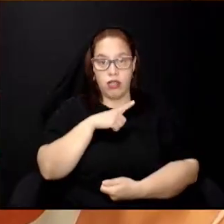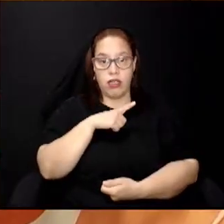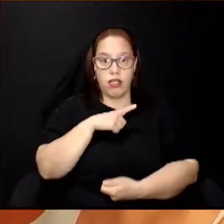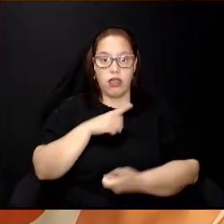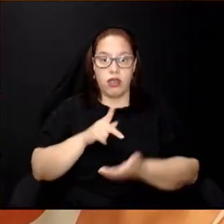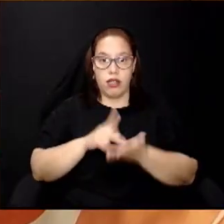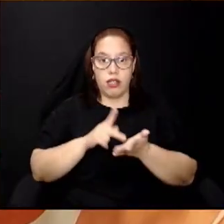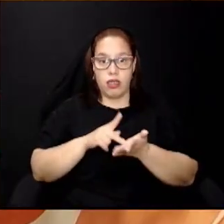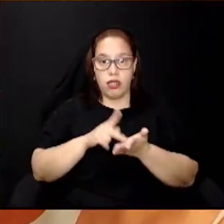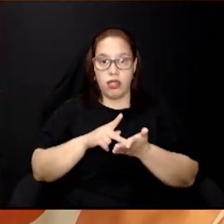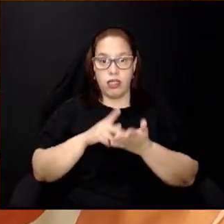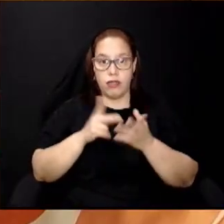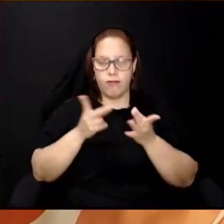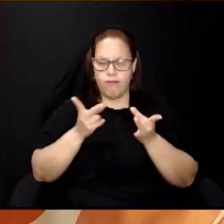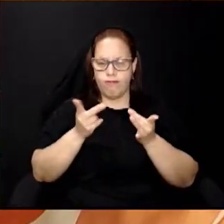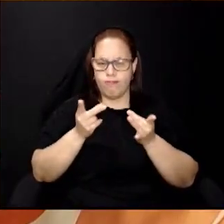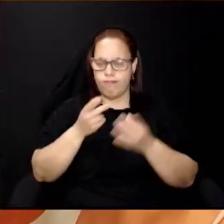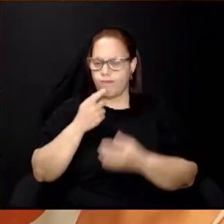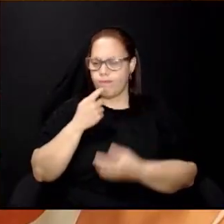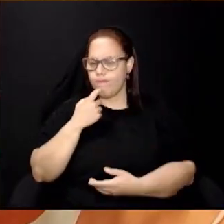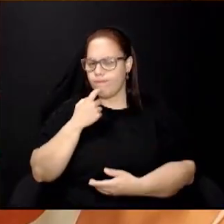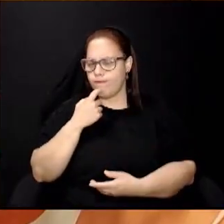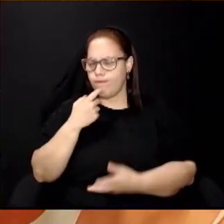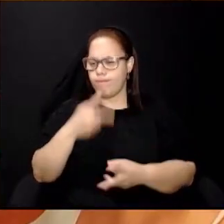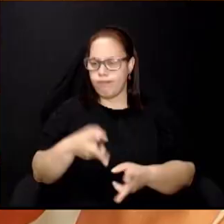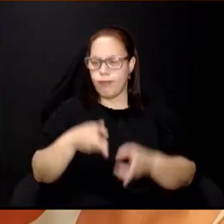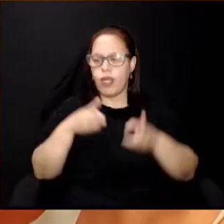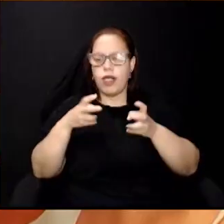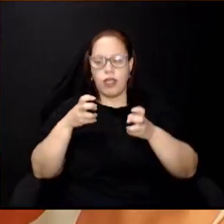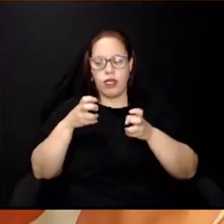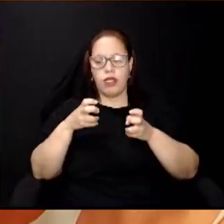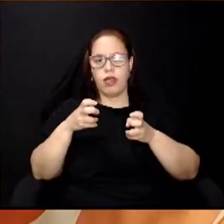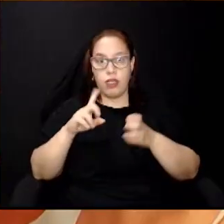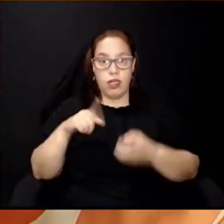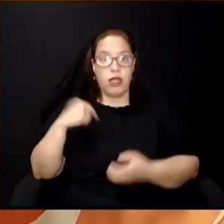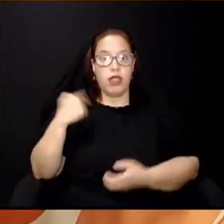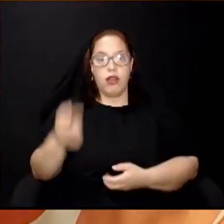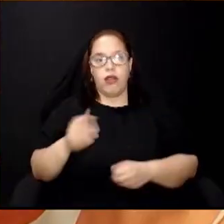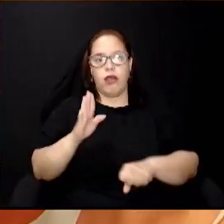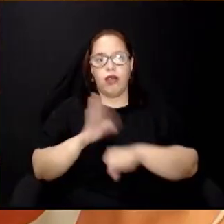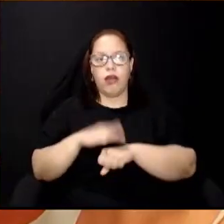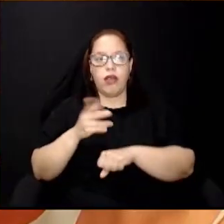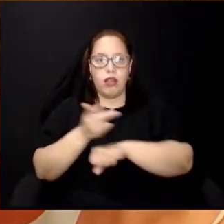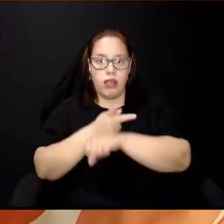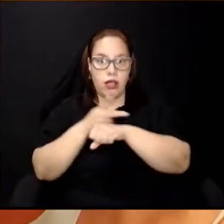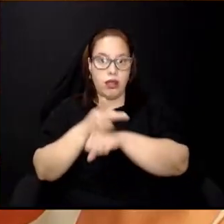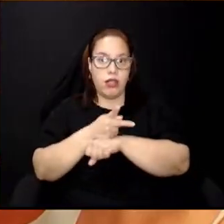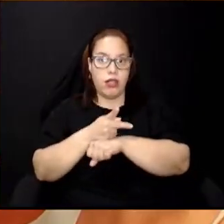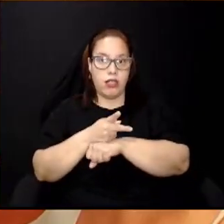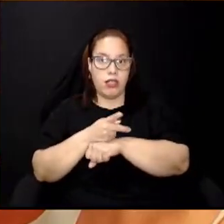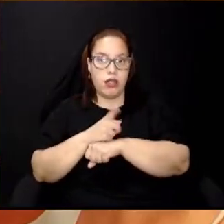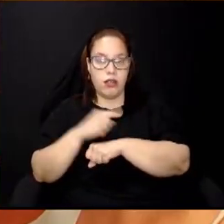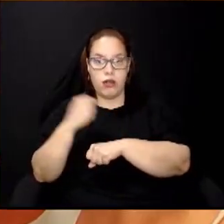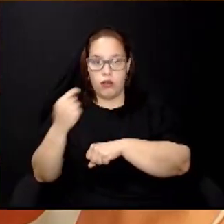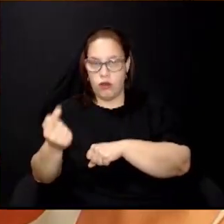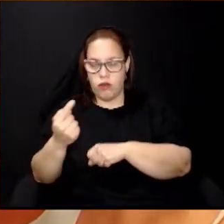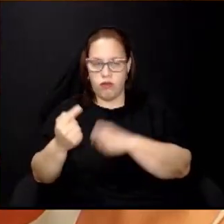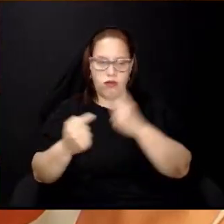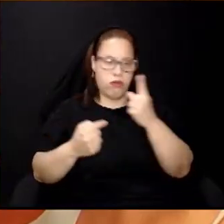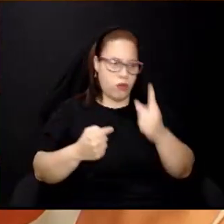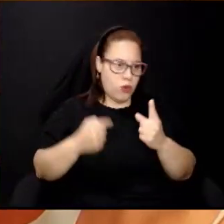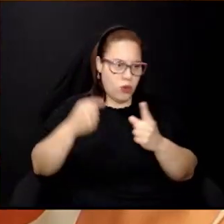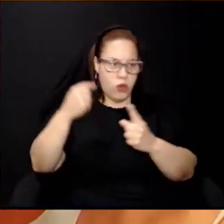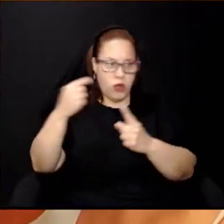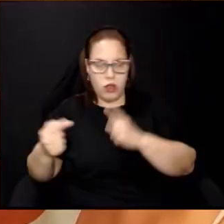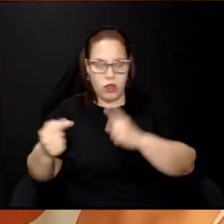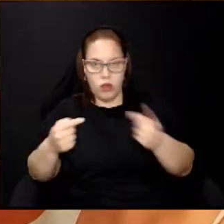esse feeling de ir além, né? De buscar, vamos buscar um, vamos buscar outro, vamos buscar outro. E às